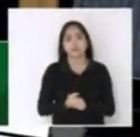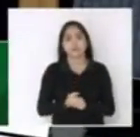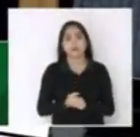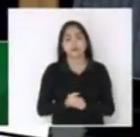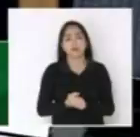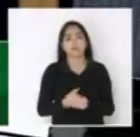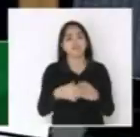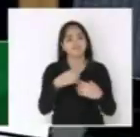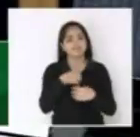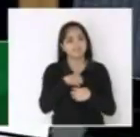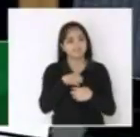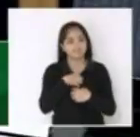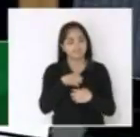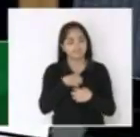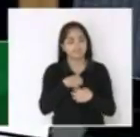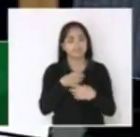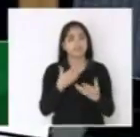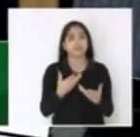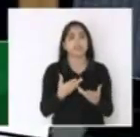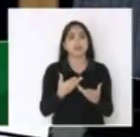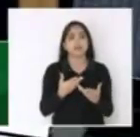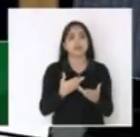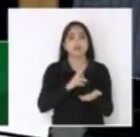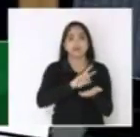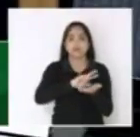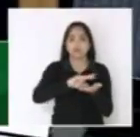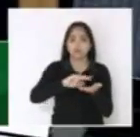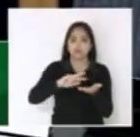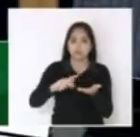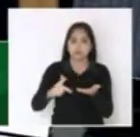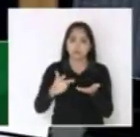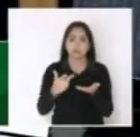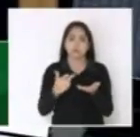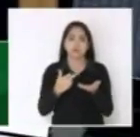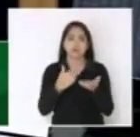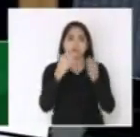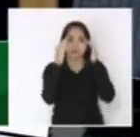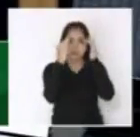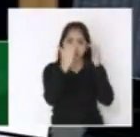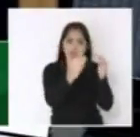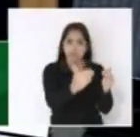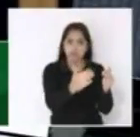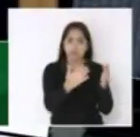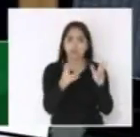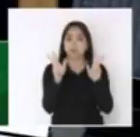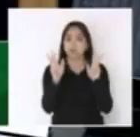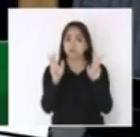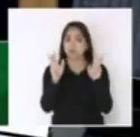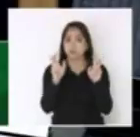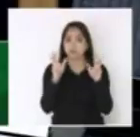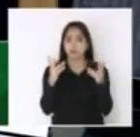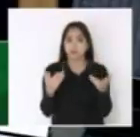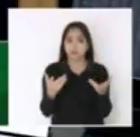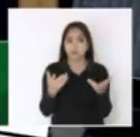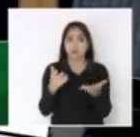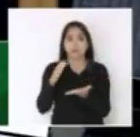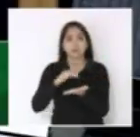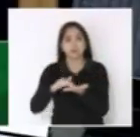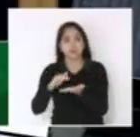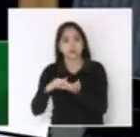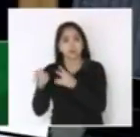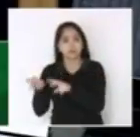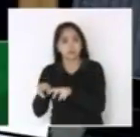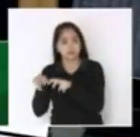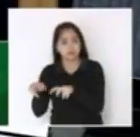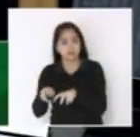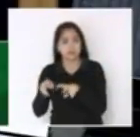me solidarizar também com as questões colocadas, inclusive a respeito dos temas tratados junto à Secretaria da Agricultura, que nós também